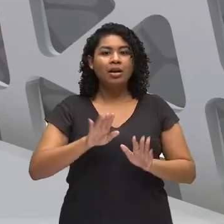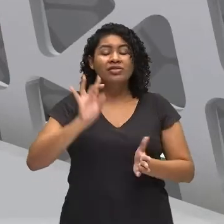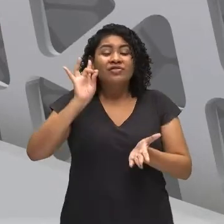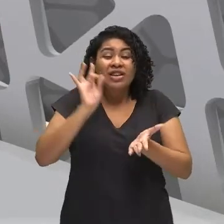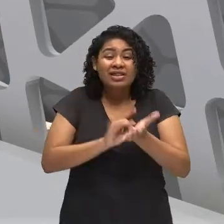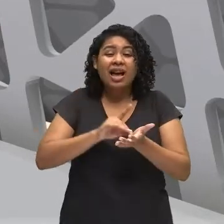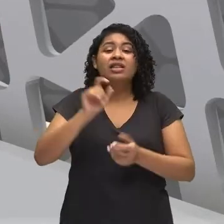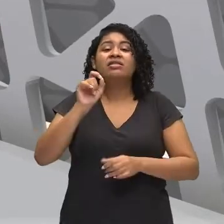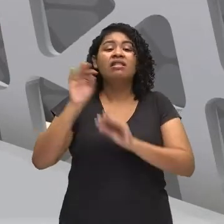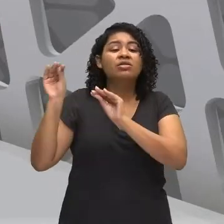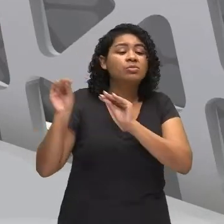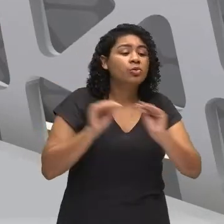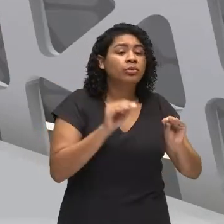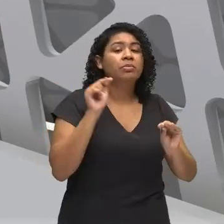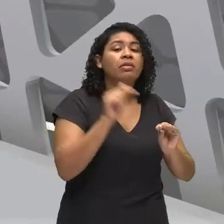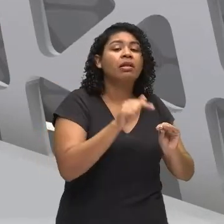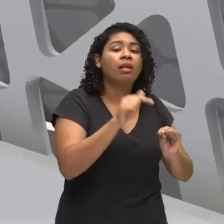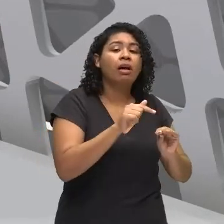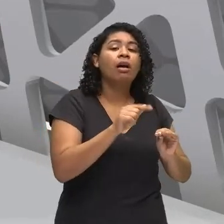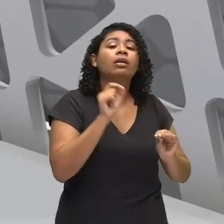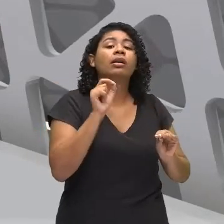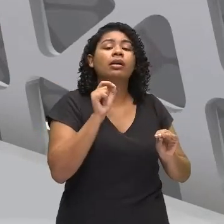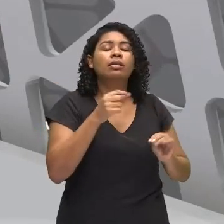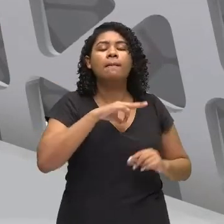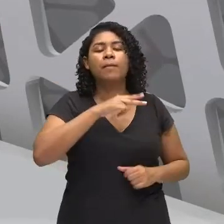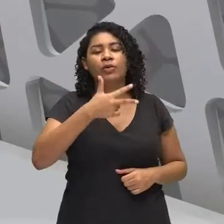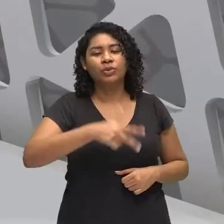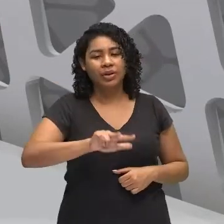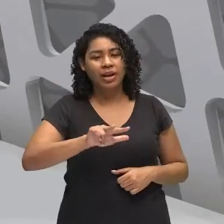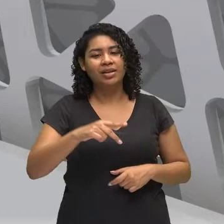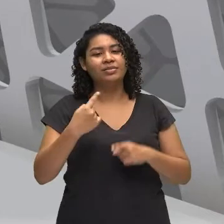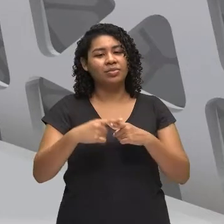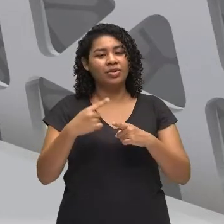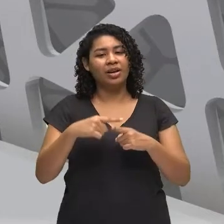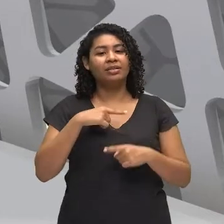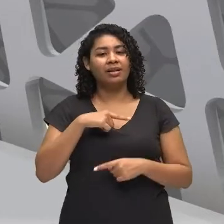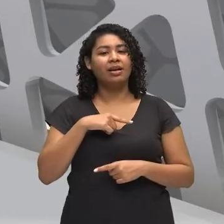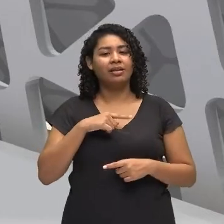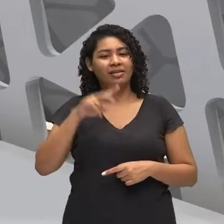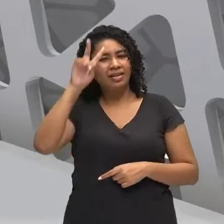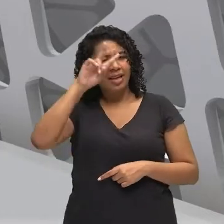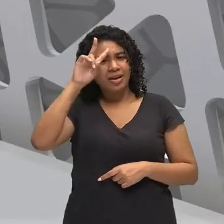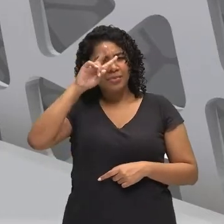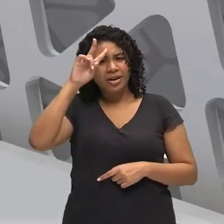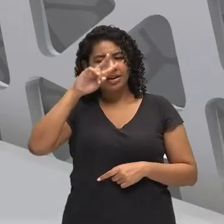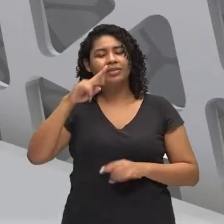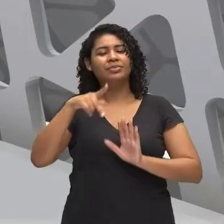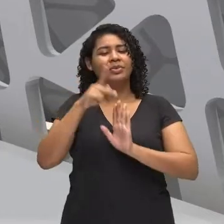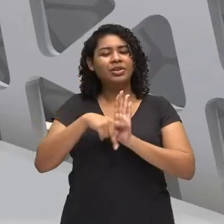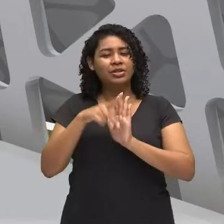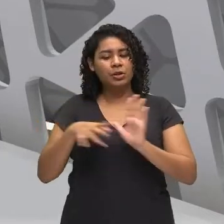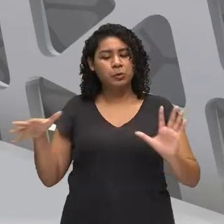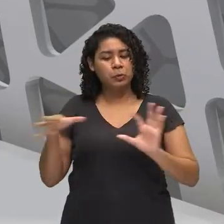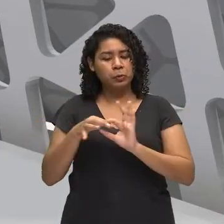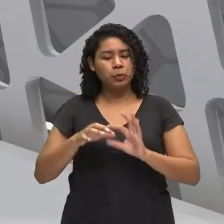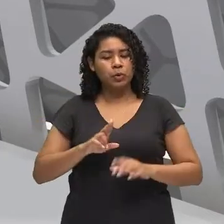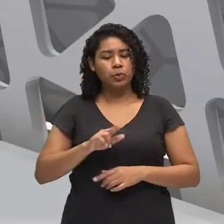ocupação são os portugueses, por conta da chamada União Ibérica, que a gente viu na primeira aula, que a gente vai